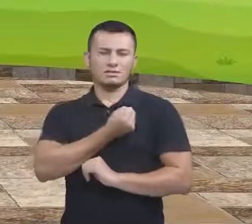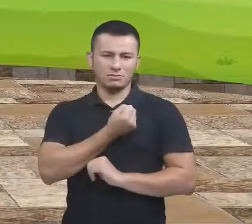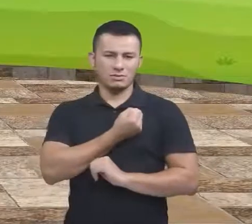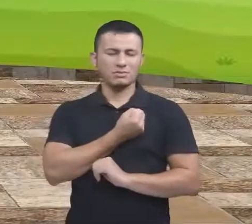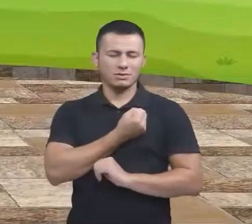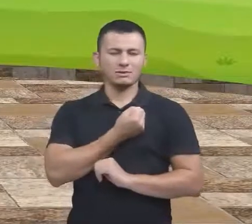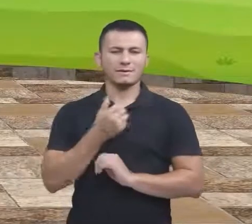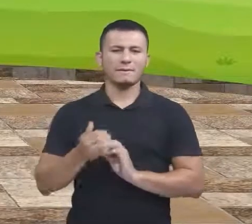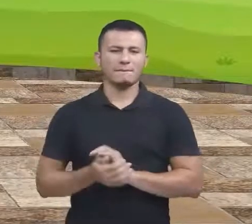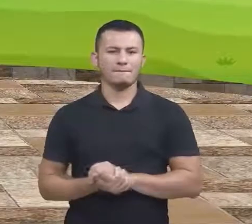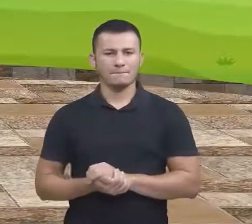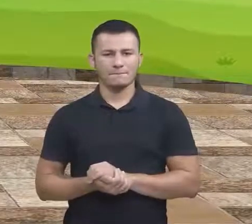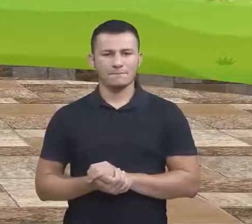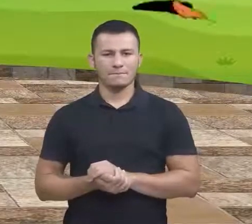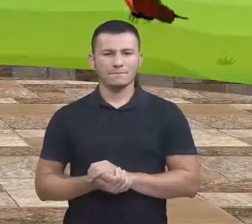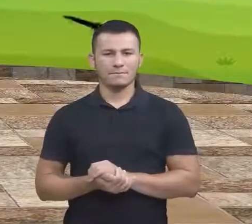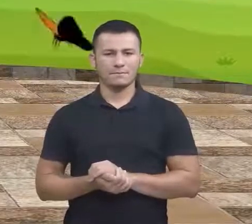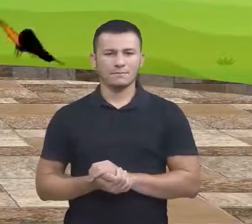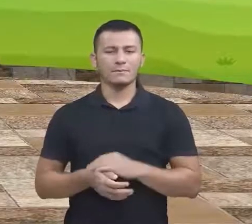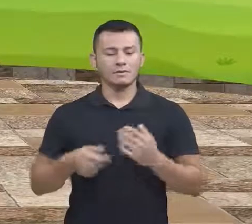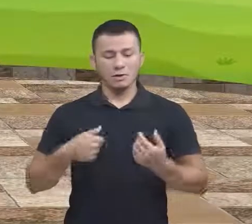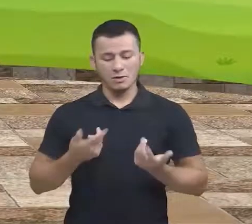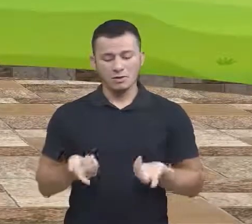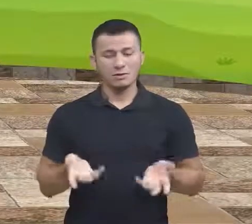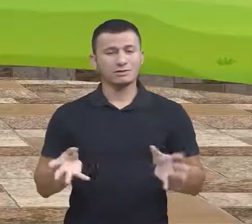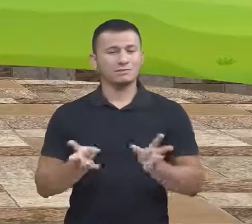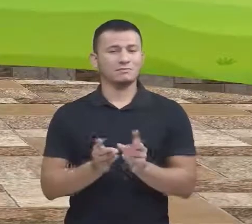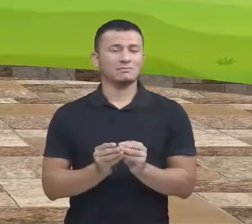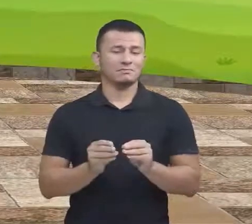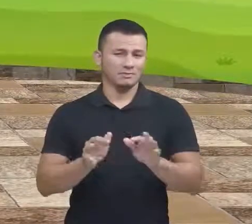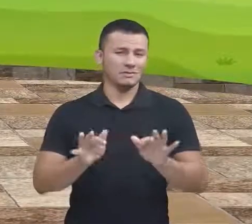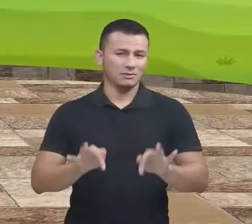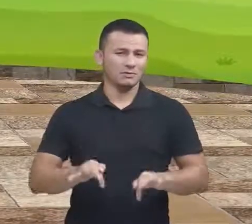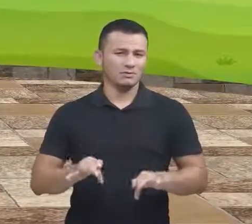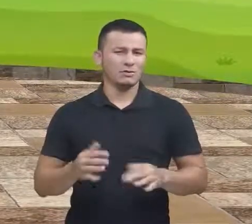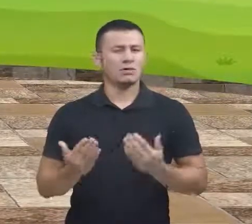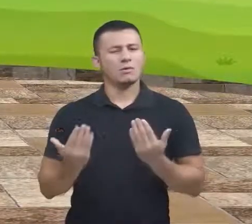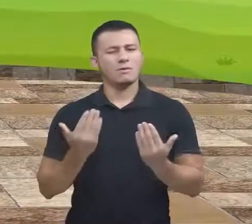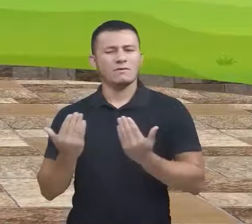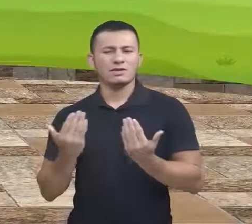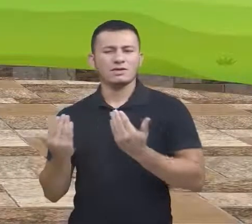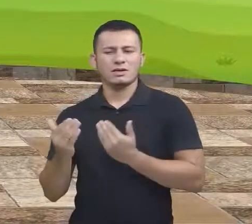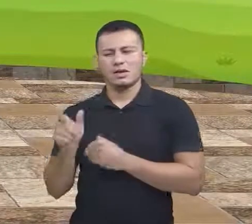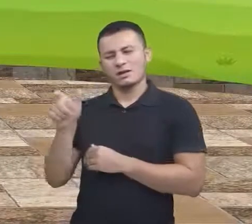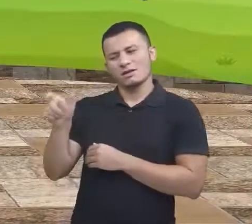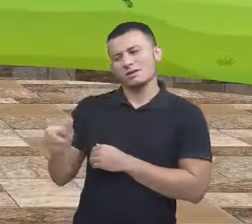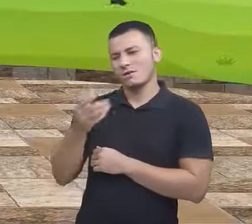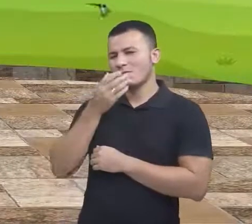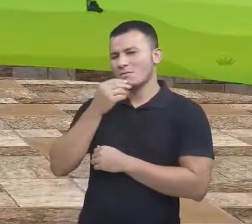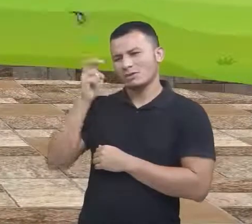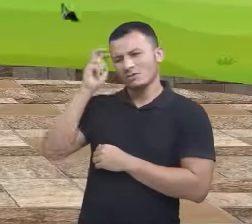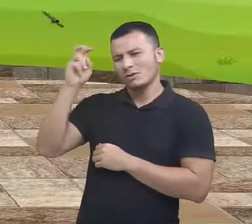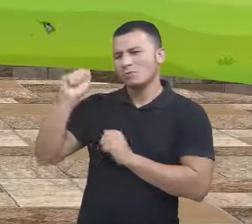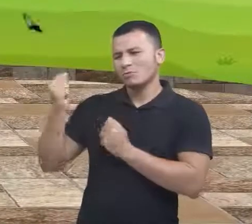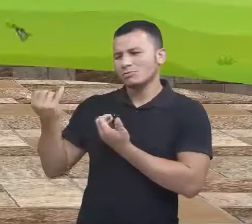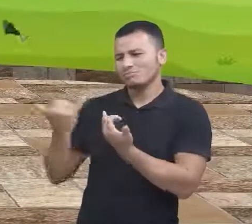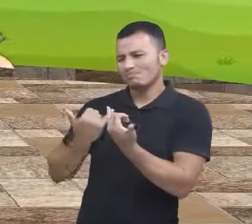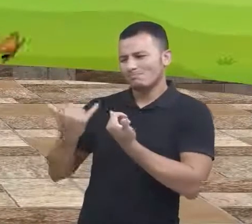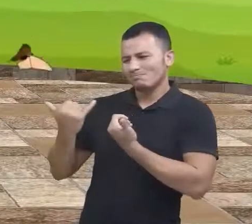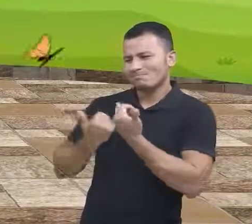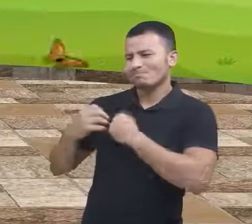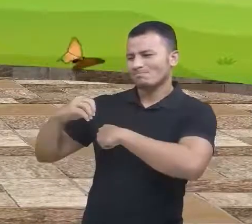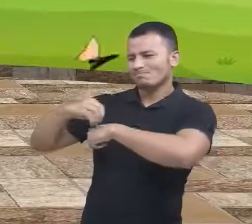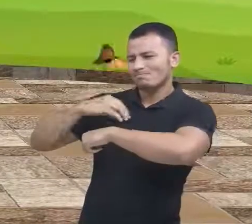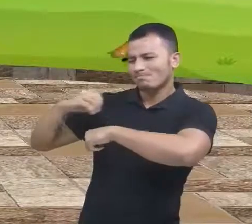e eu vou terminar na sala aqui ó vou conversar aqui com Sábio e limitar mais informações